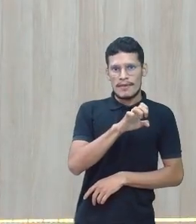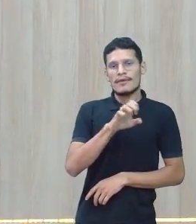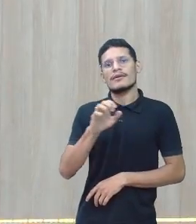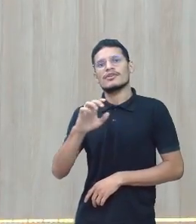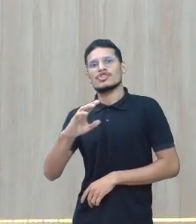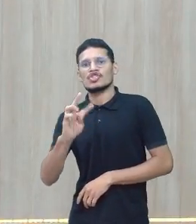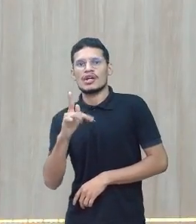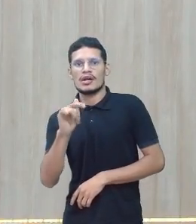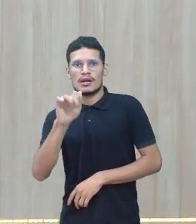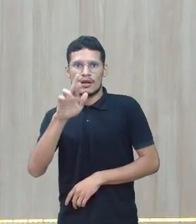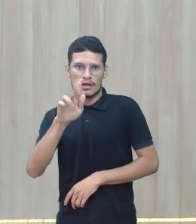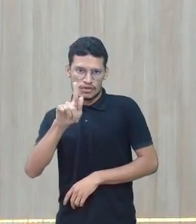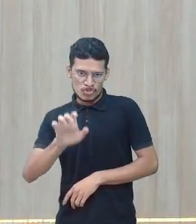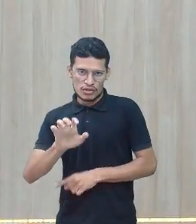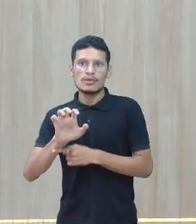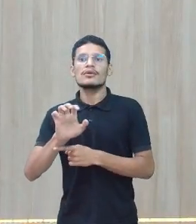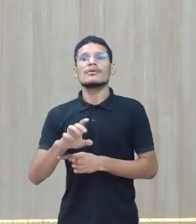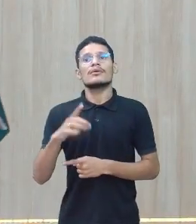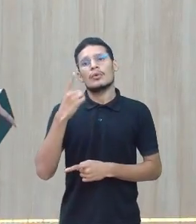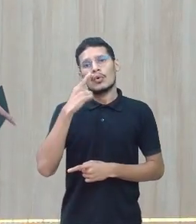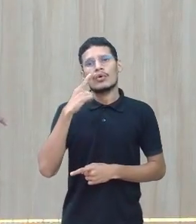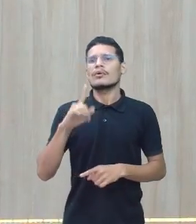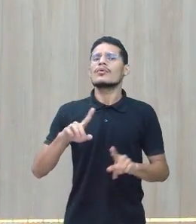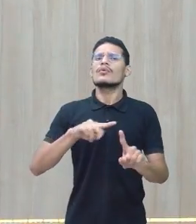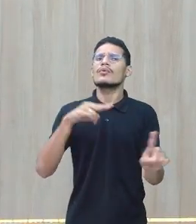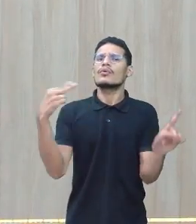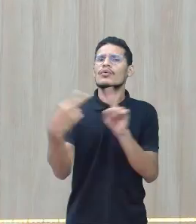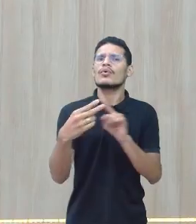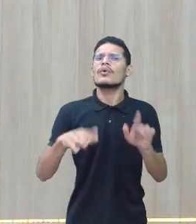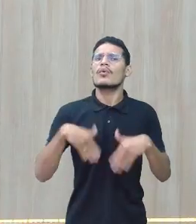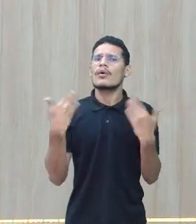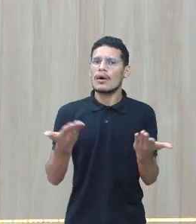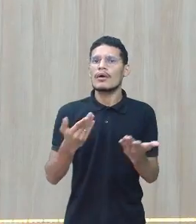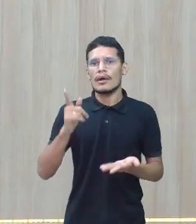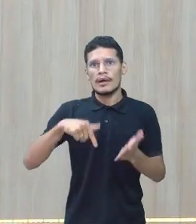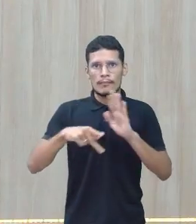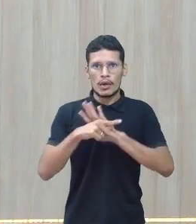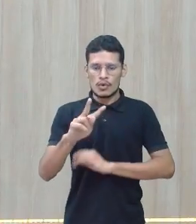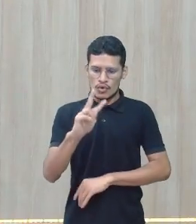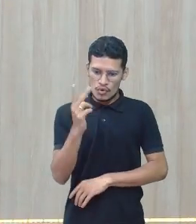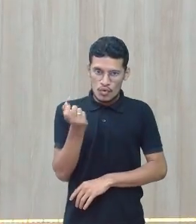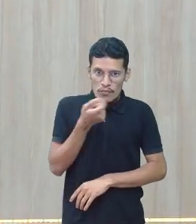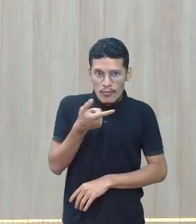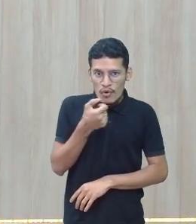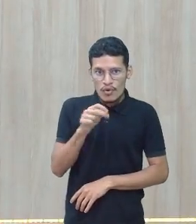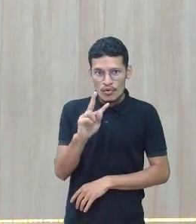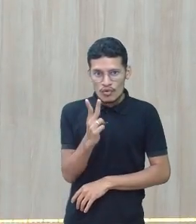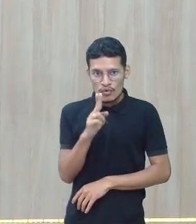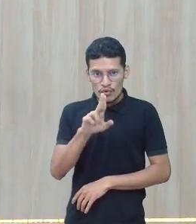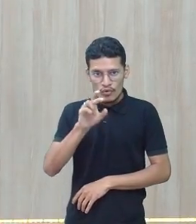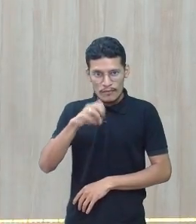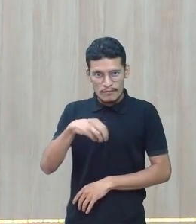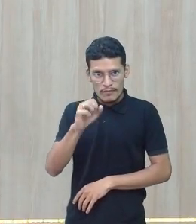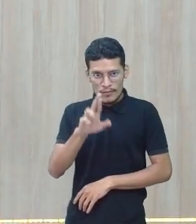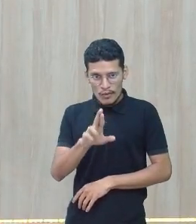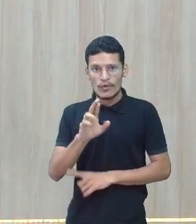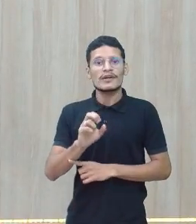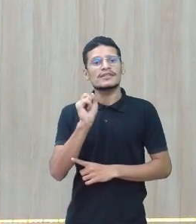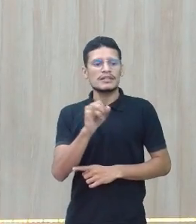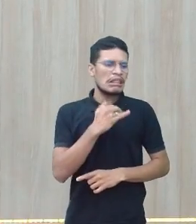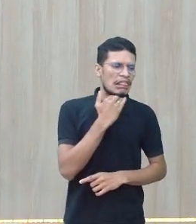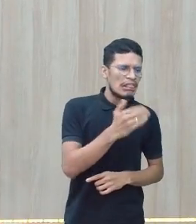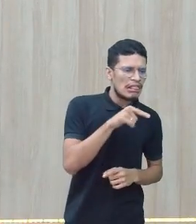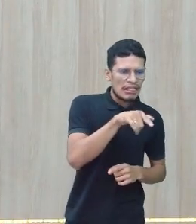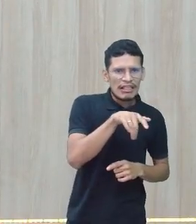Muito importante também. Mas que ponto de vista é esse, Vivi? Eu tô falando do humor. Não dá para falar em meme e charge sem falar em